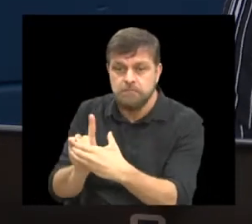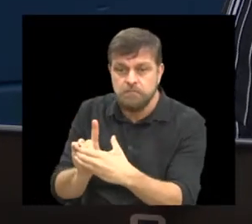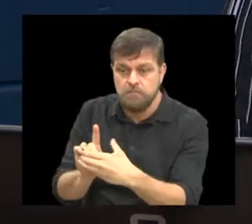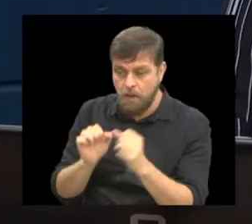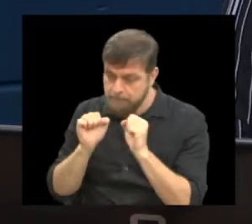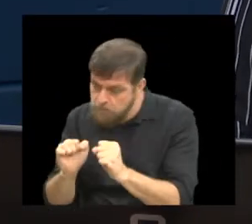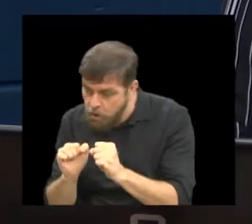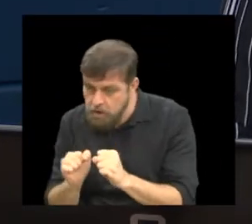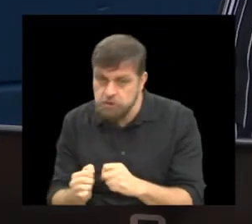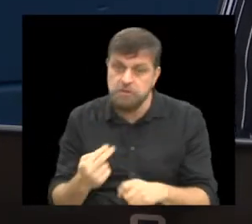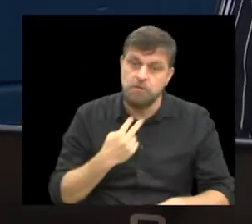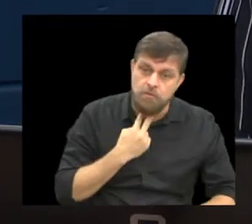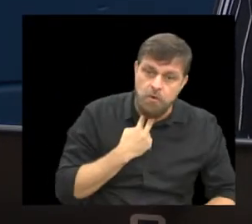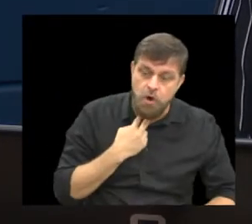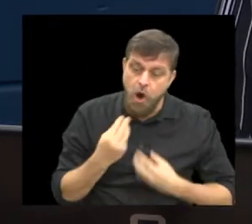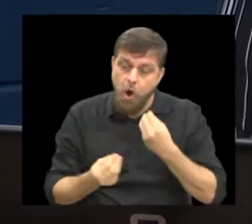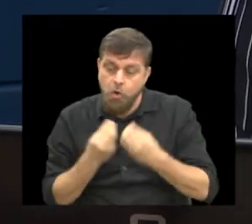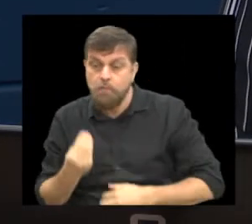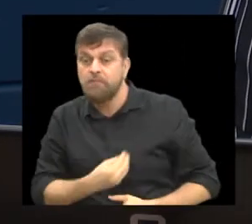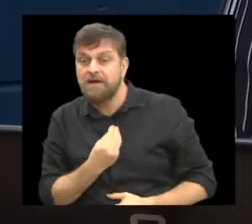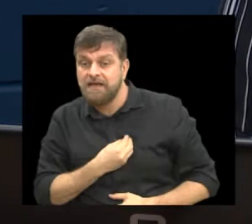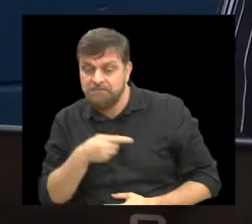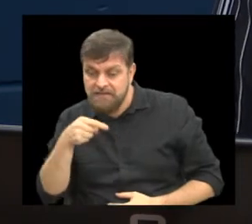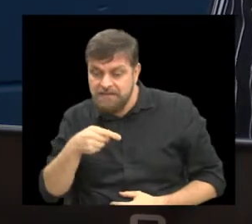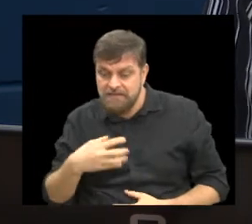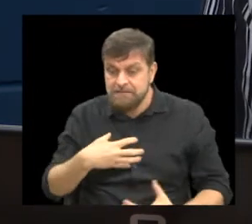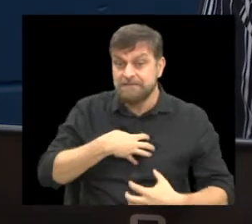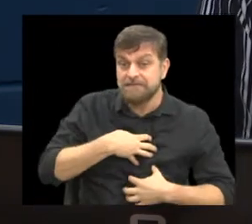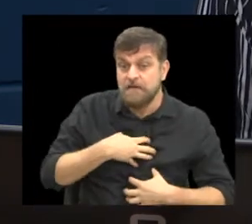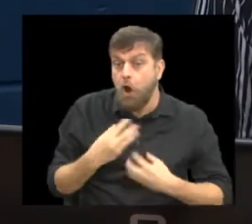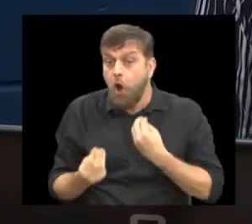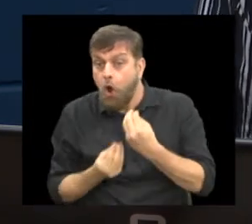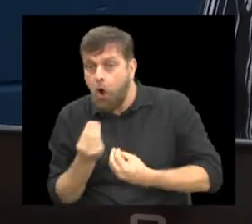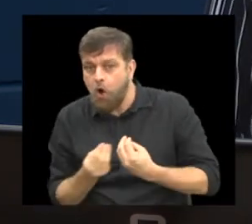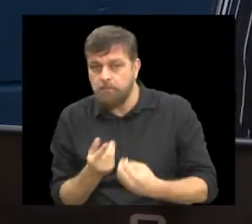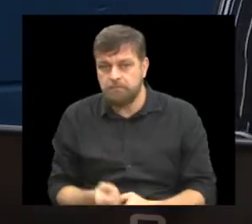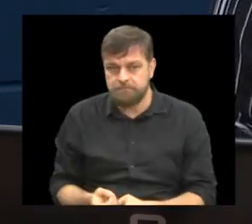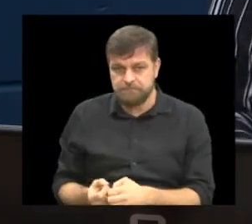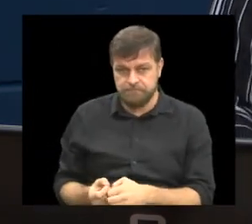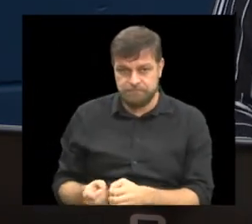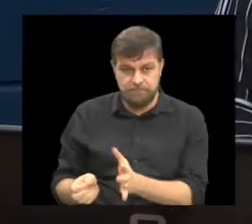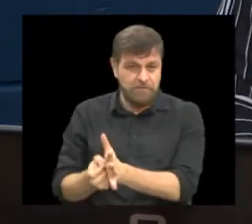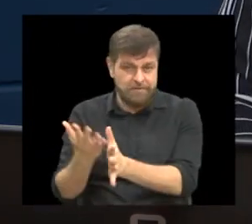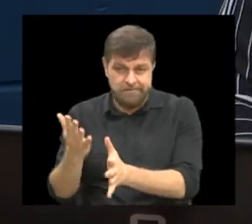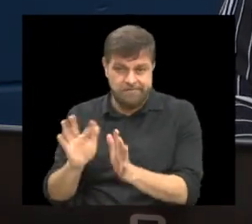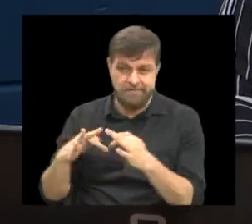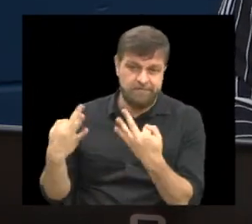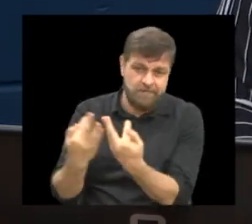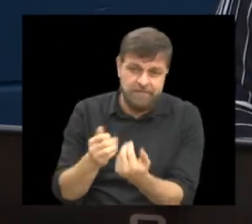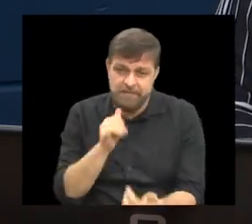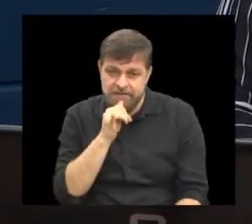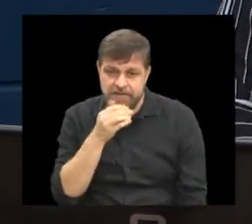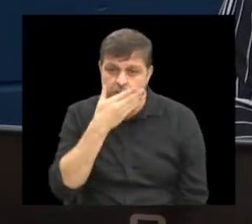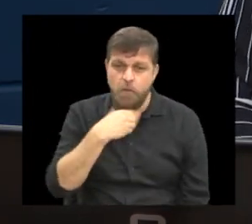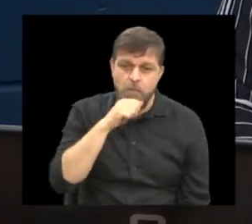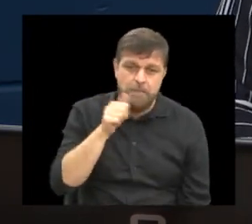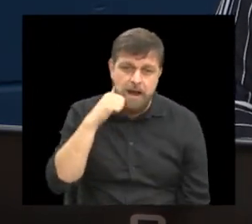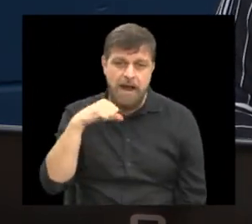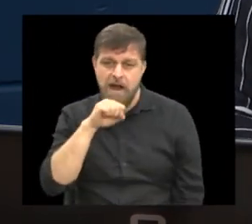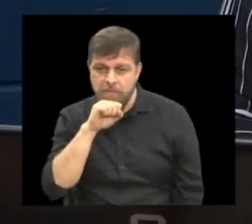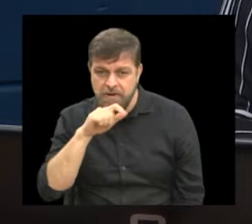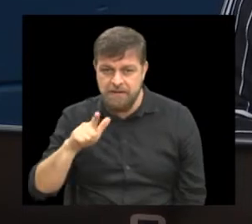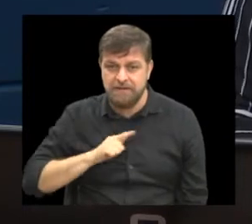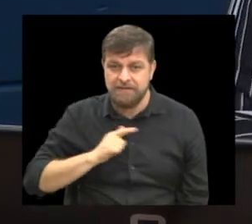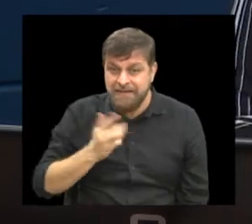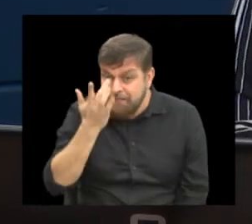pode, o que aquela criança tolera, o que aquela criança não tolera. Só que, muitas vezes, um da família, vamos dizer assim, o pai ou a mãe, não sei, mas tem